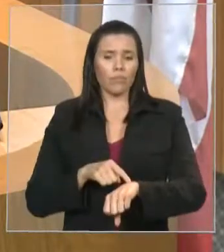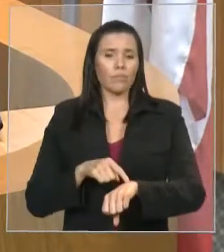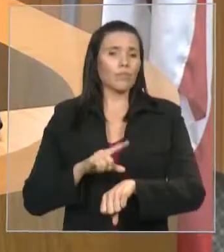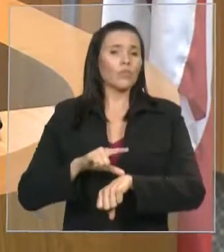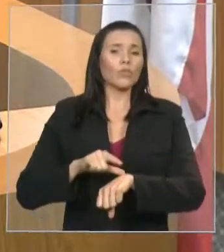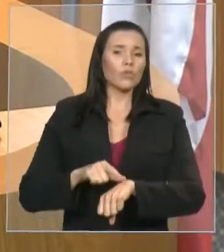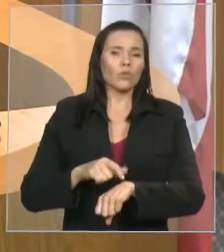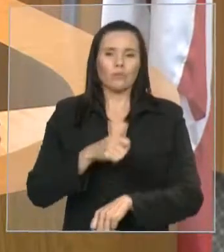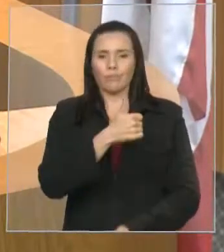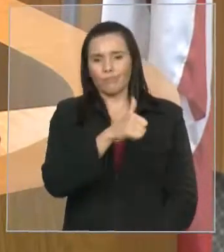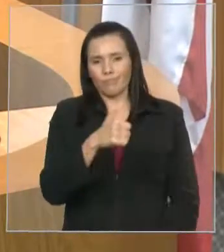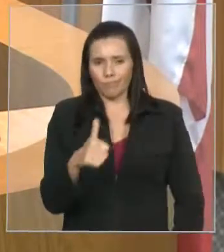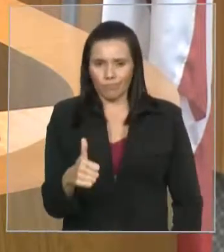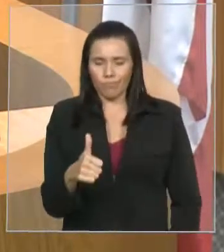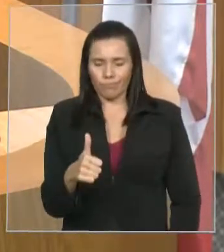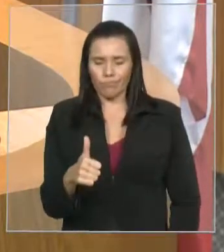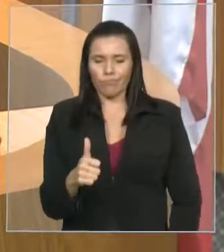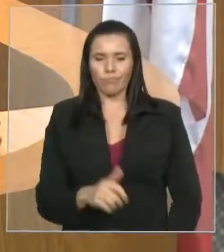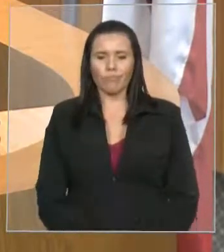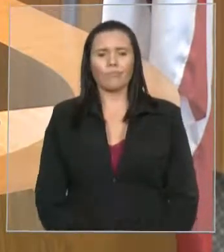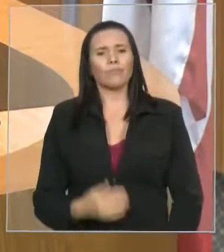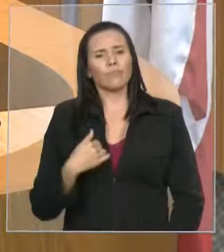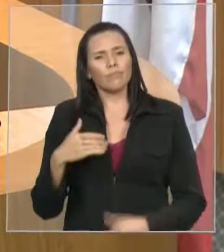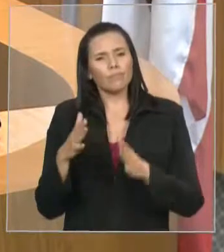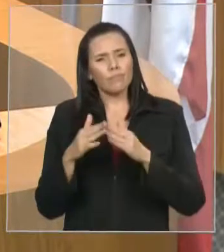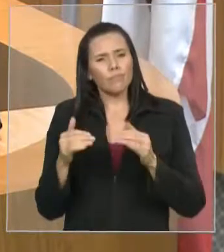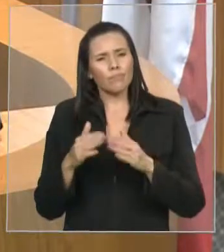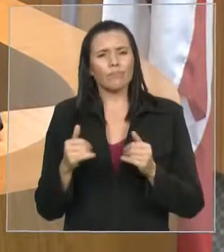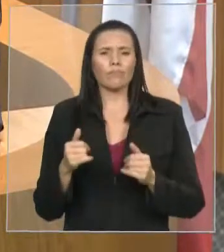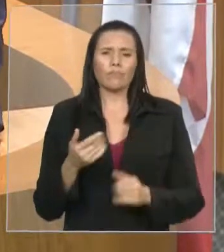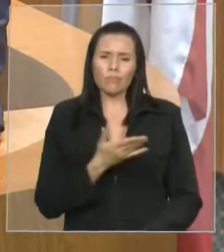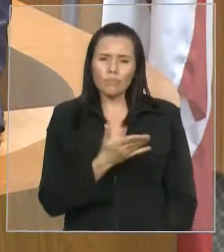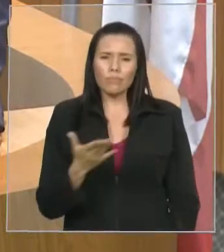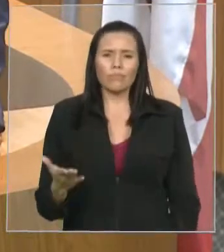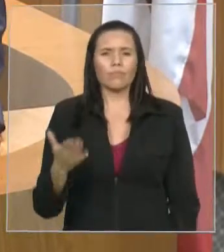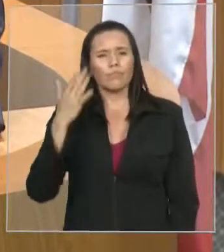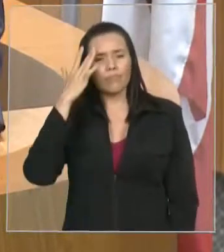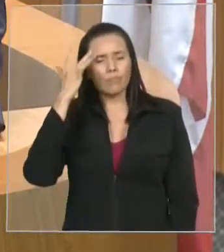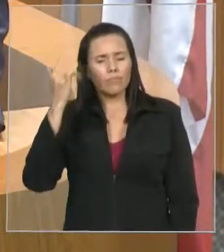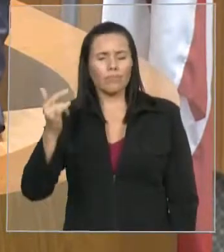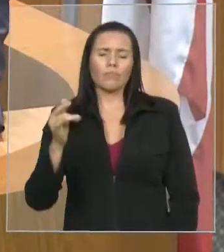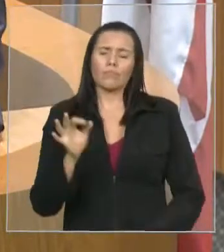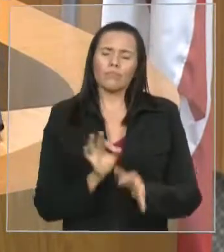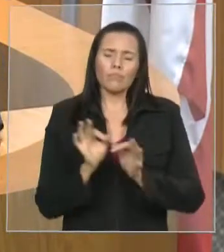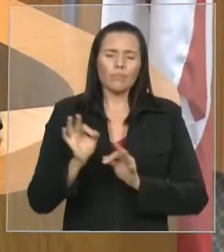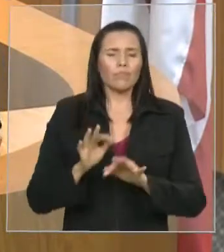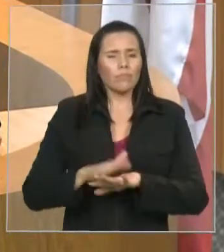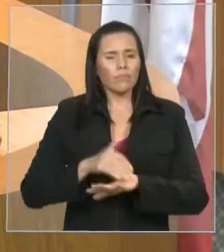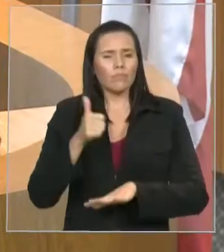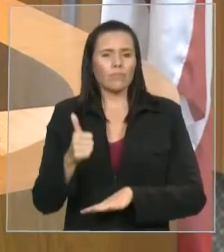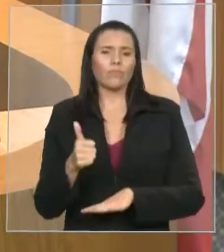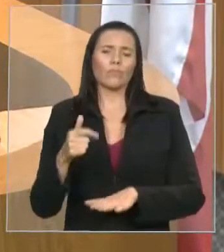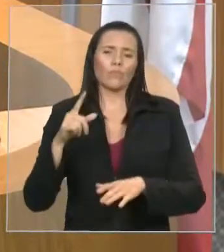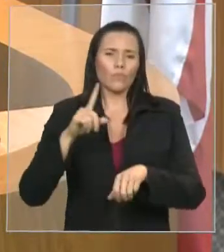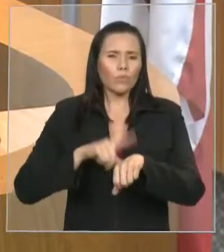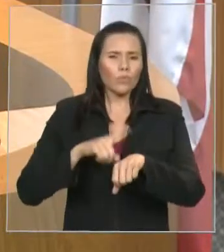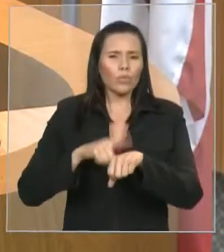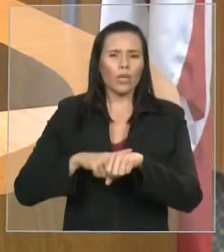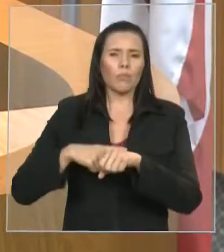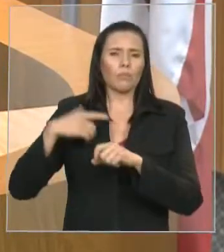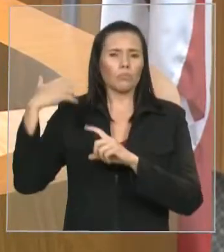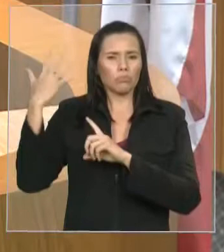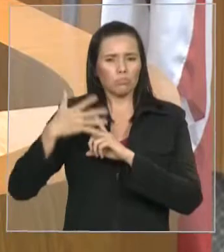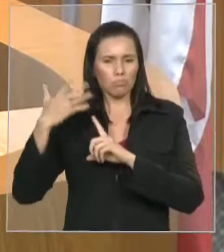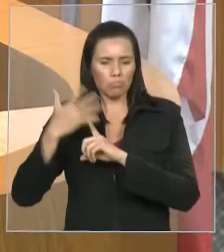Portanto, eu peço de antemão a compreensão dos colegas que nos ajudem a organizar esse tempo e que também participem nesse